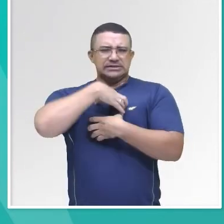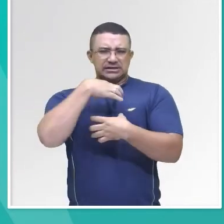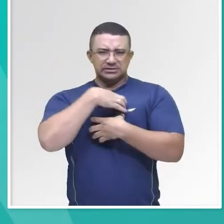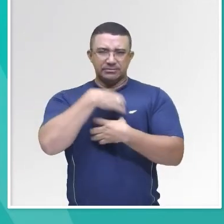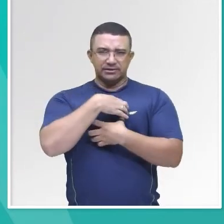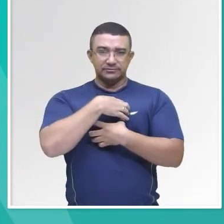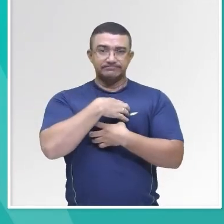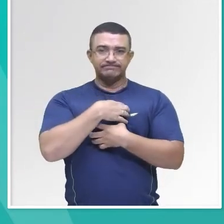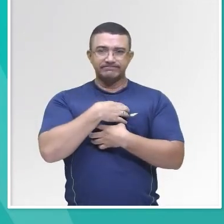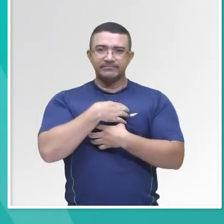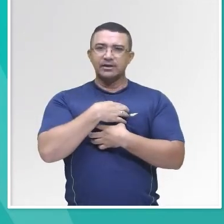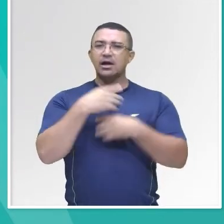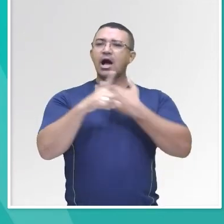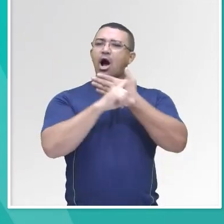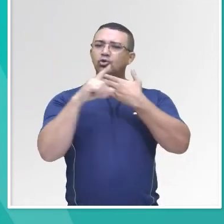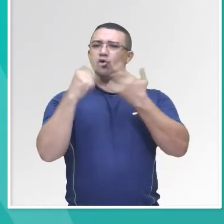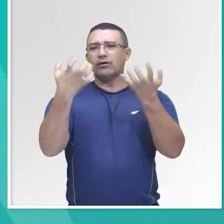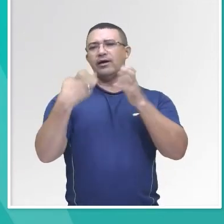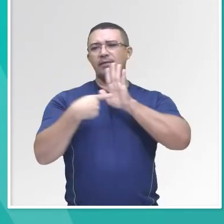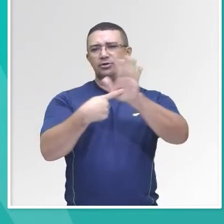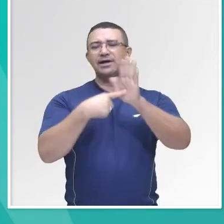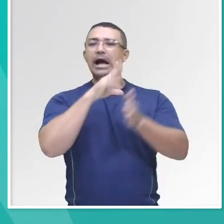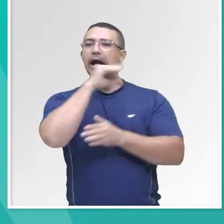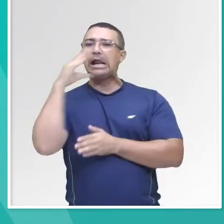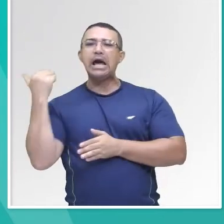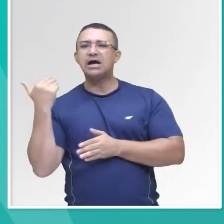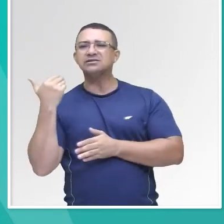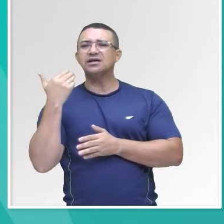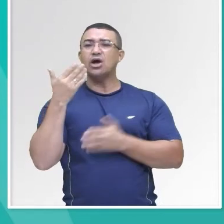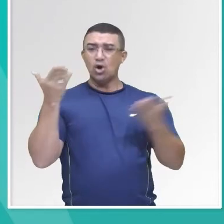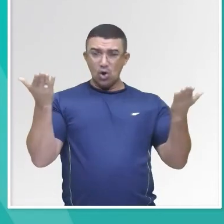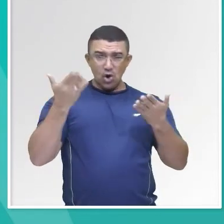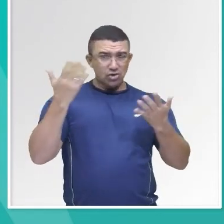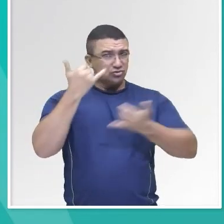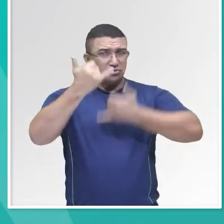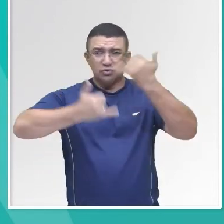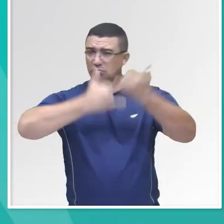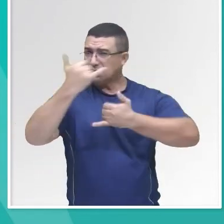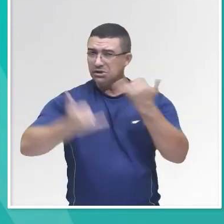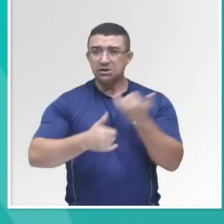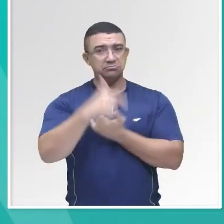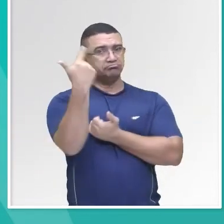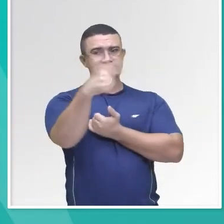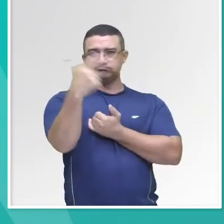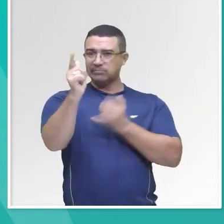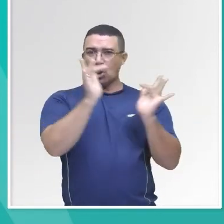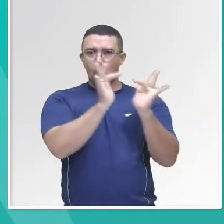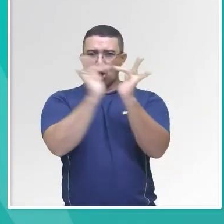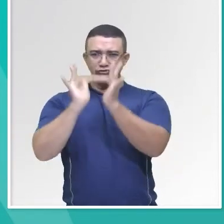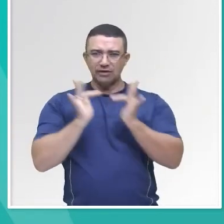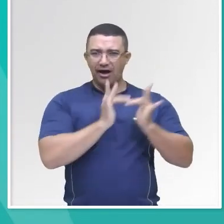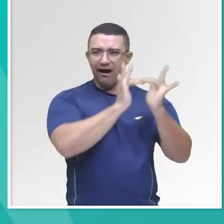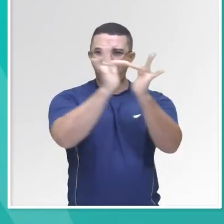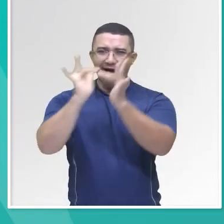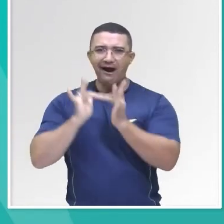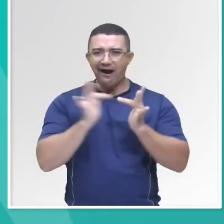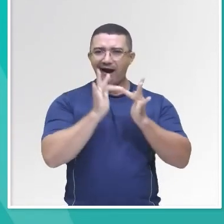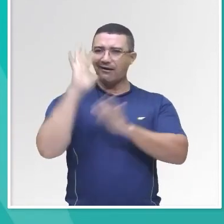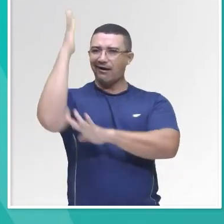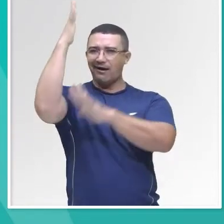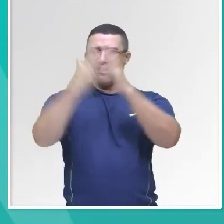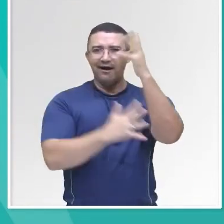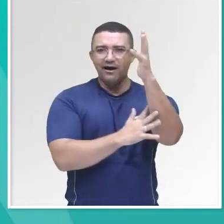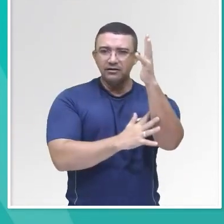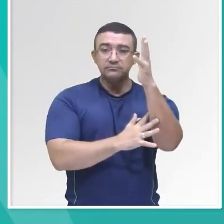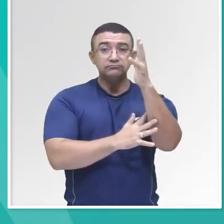já não brincam, as crianças não têm contato com a natureza, né? Porque esse contato com a natureza vai